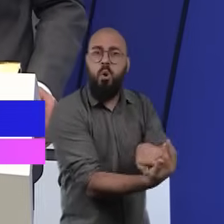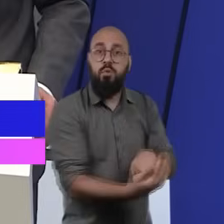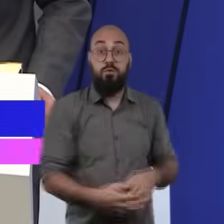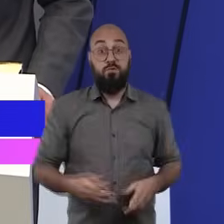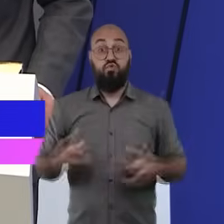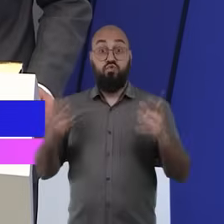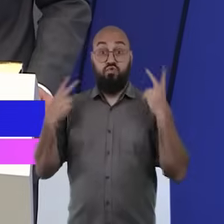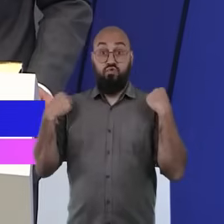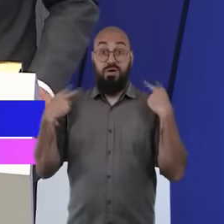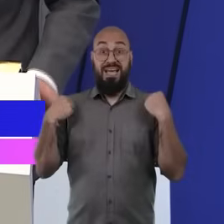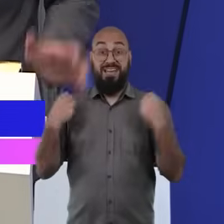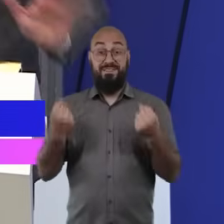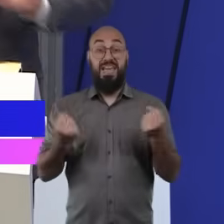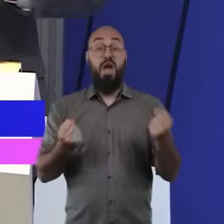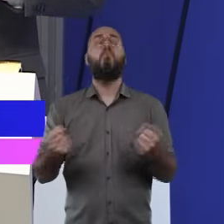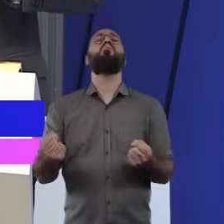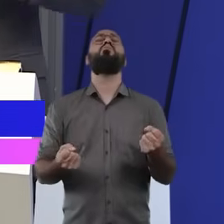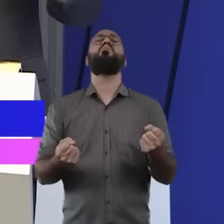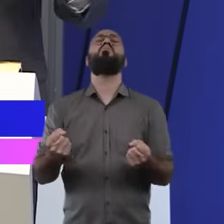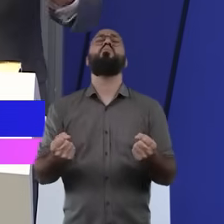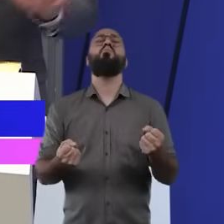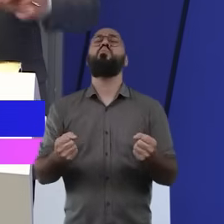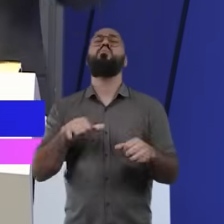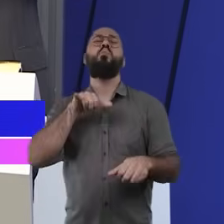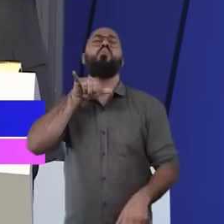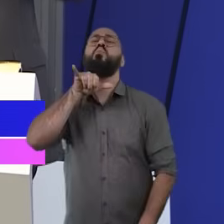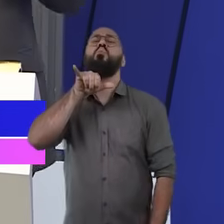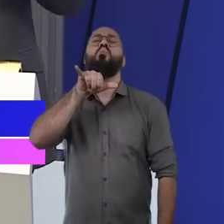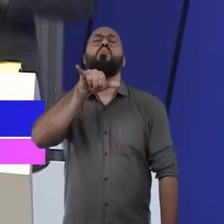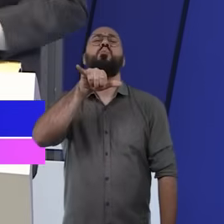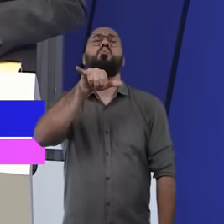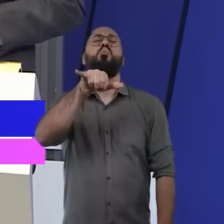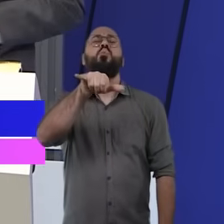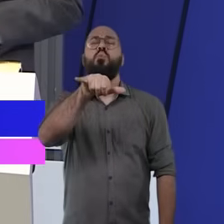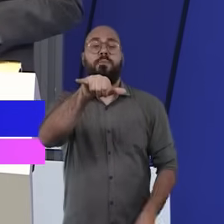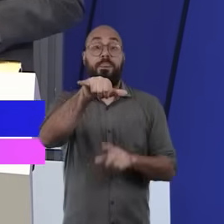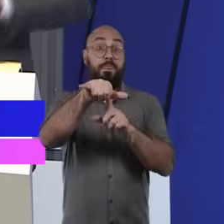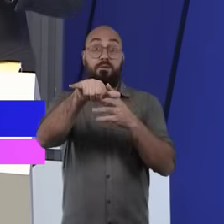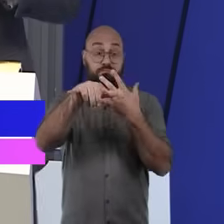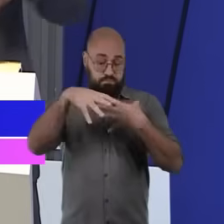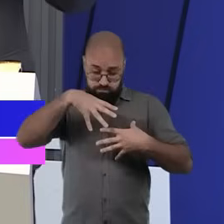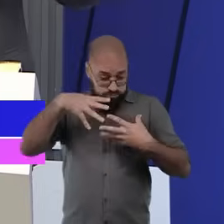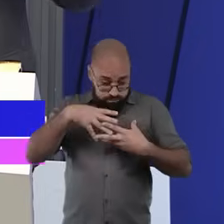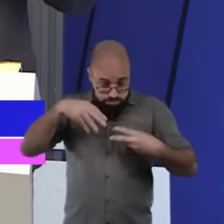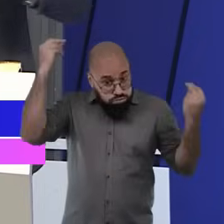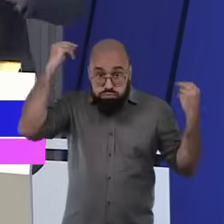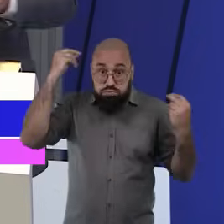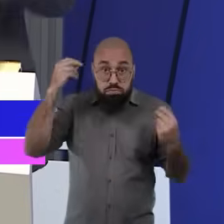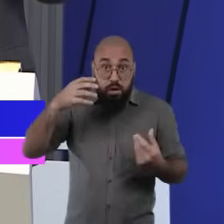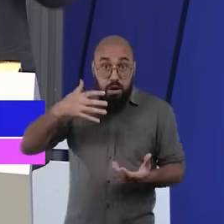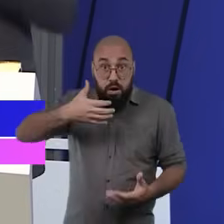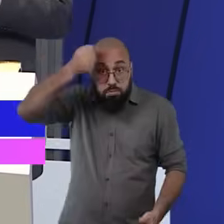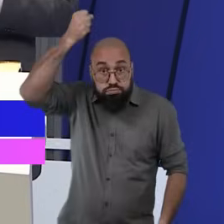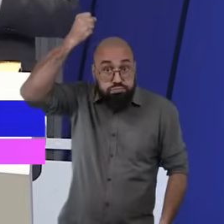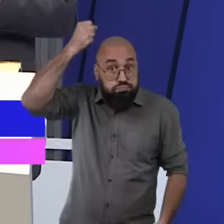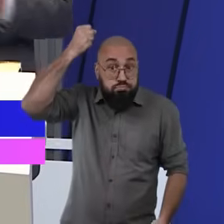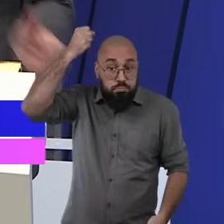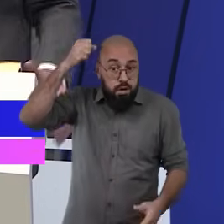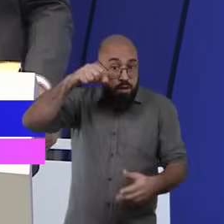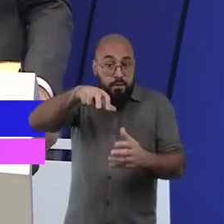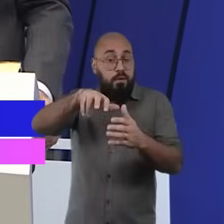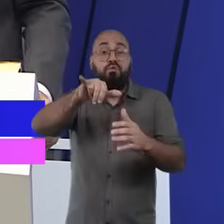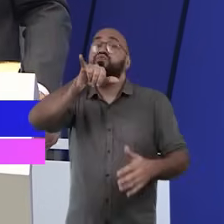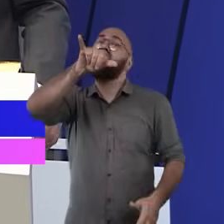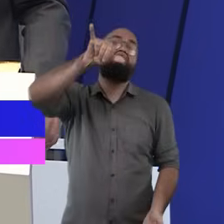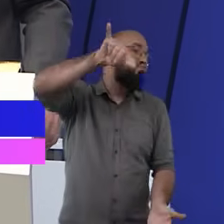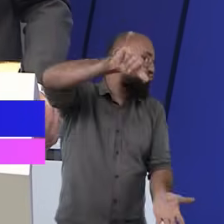continuar sem comandante. Aquilo que a pessoa estiver fazendo, ela vai sair e não vai ficar. Então, Jesus vai voltar espiritualmente para levar os seus filhos.